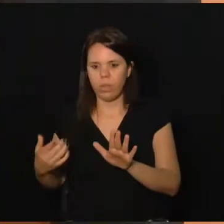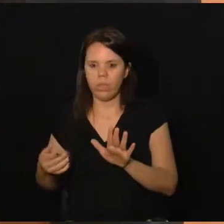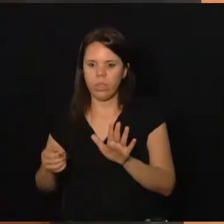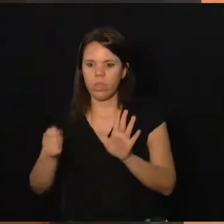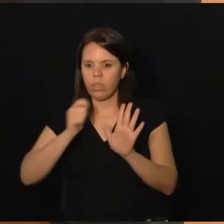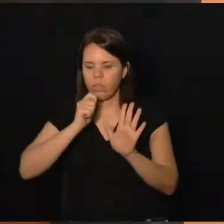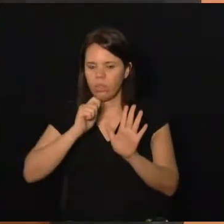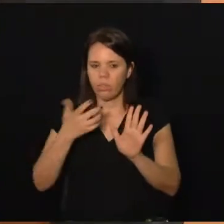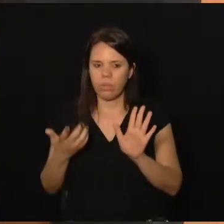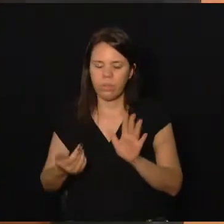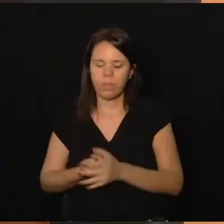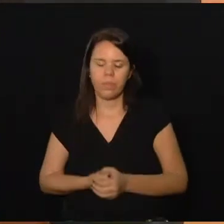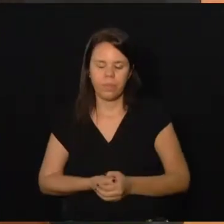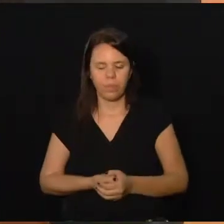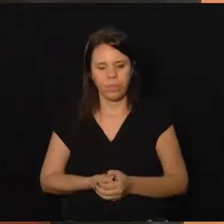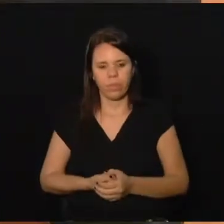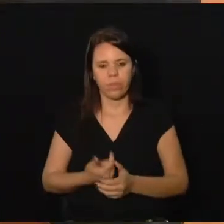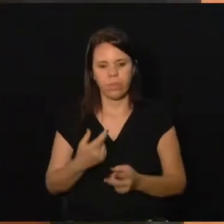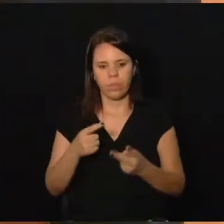E cadê a outra pergunta?